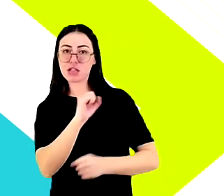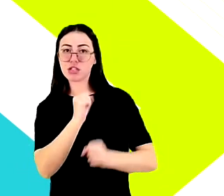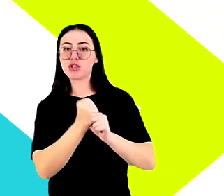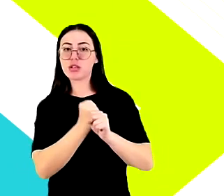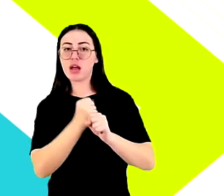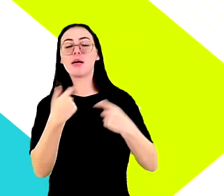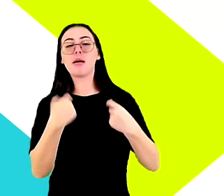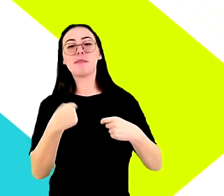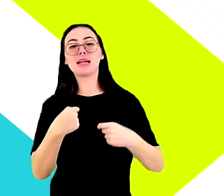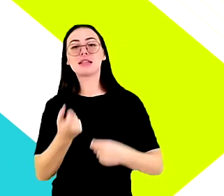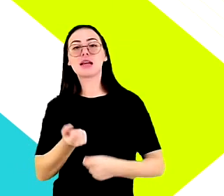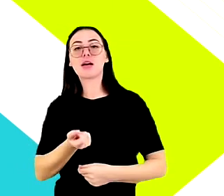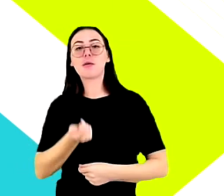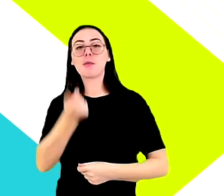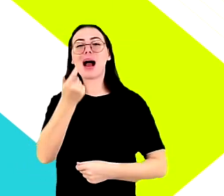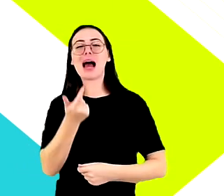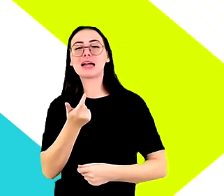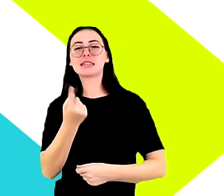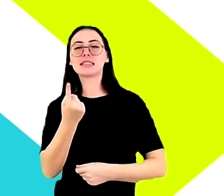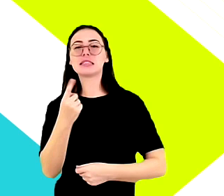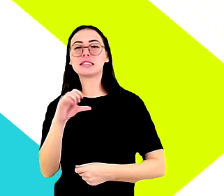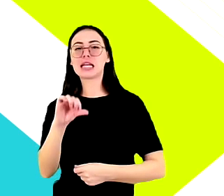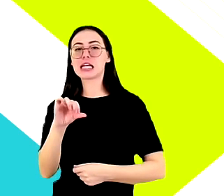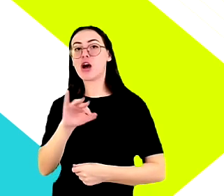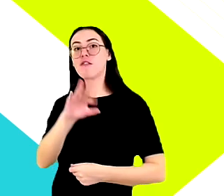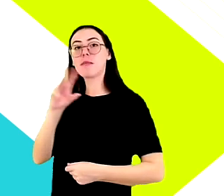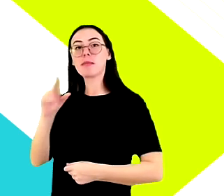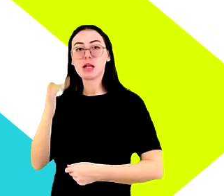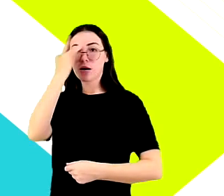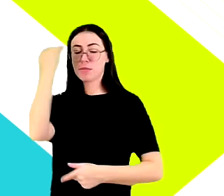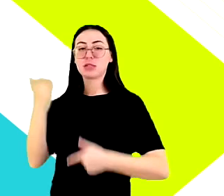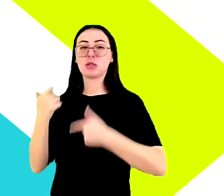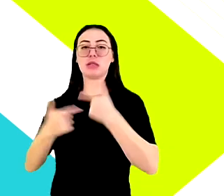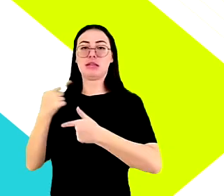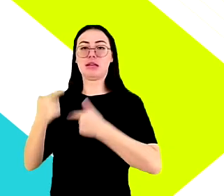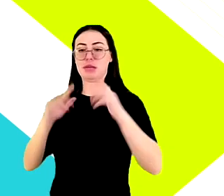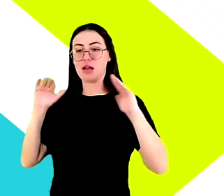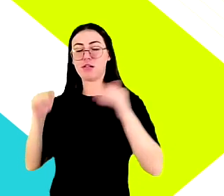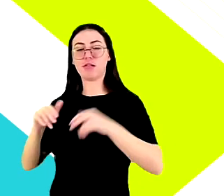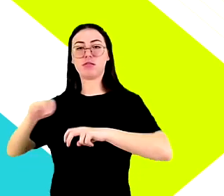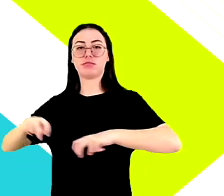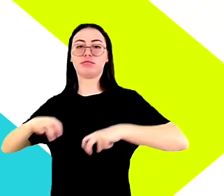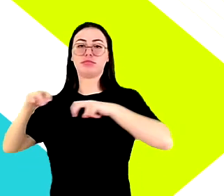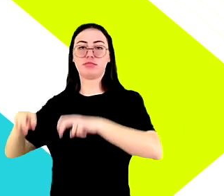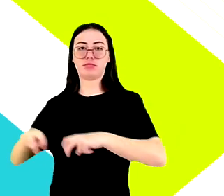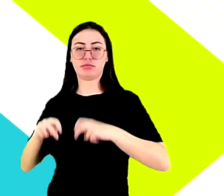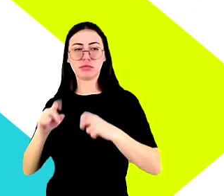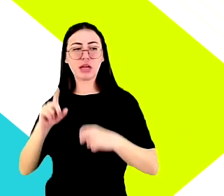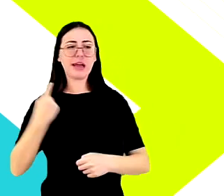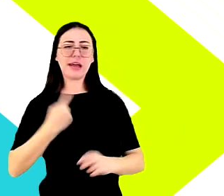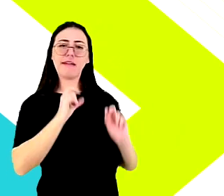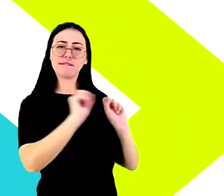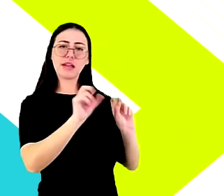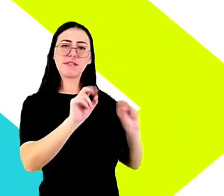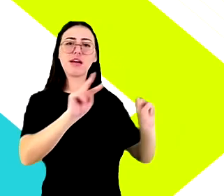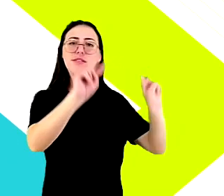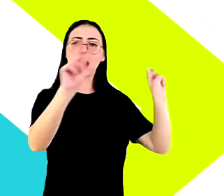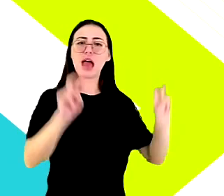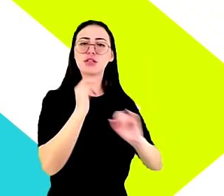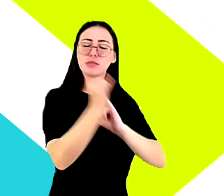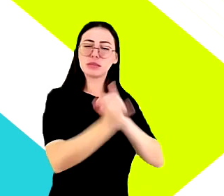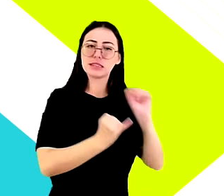tecnologias que a gente viu aqui acontecendo, internet das coisas, a gente fala de máquina inteligente. Então, a gente tem um